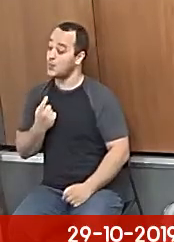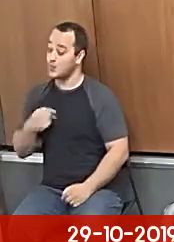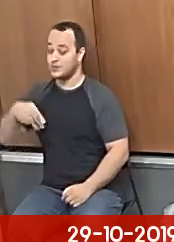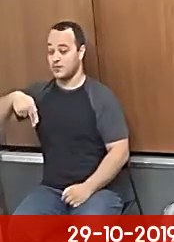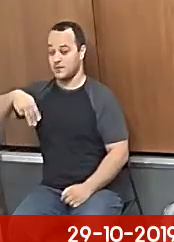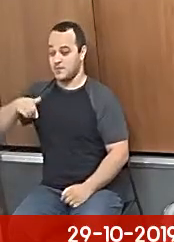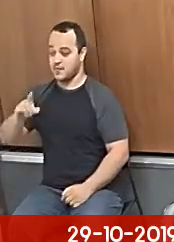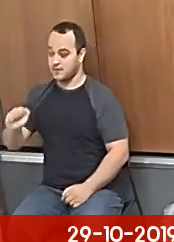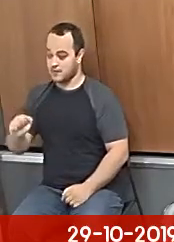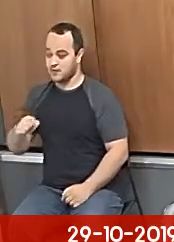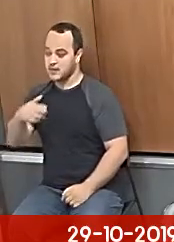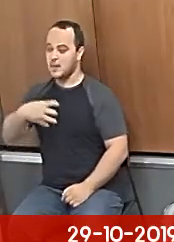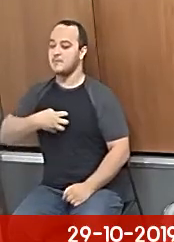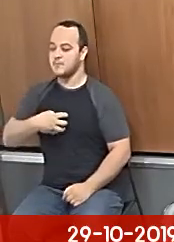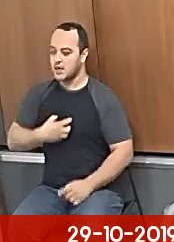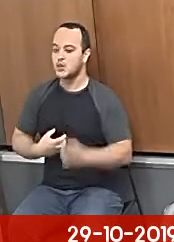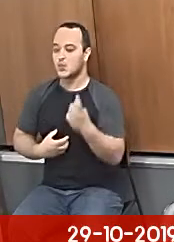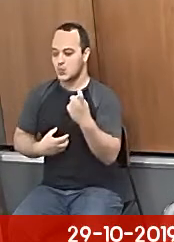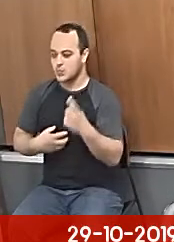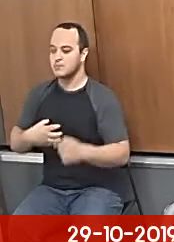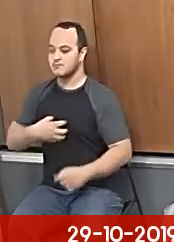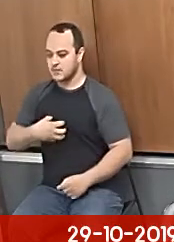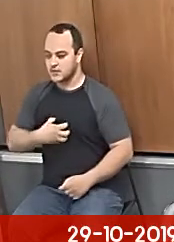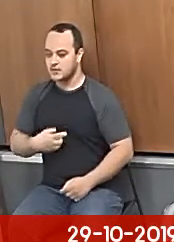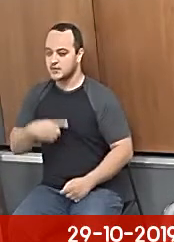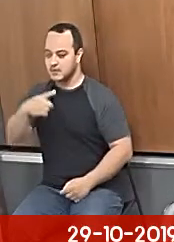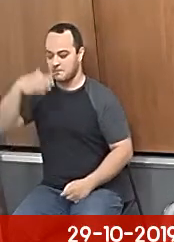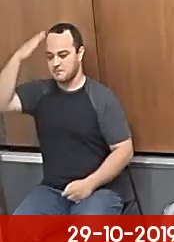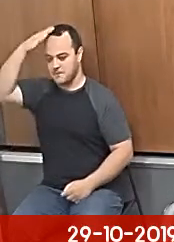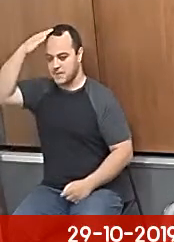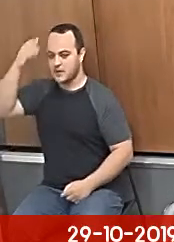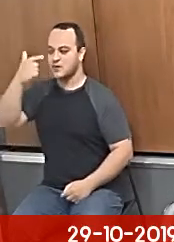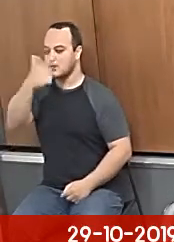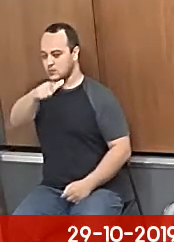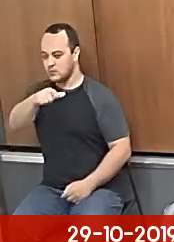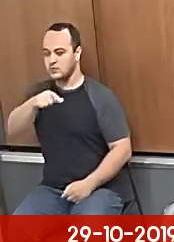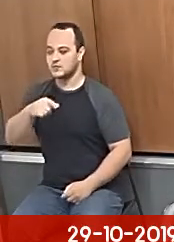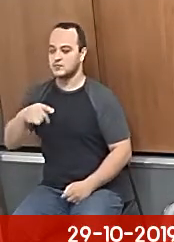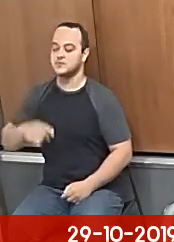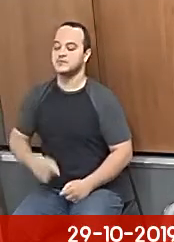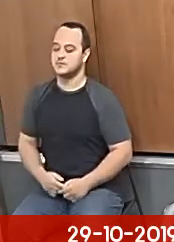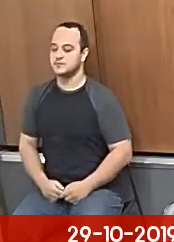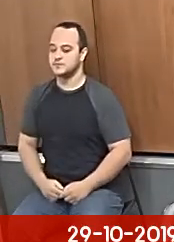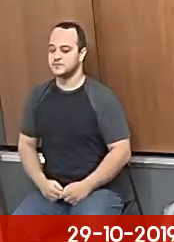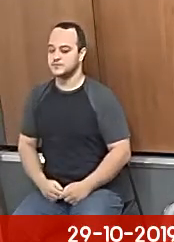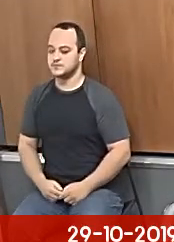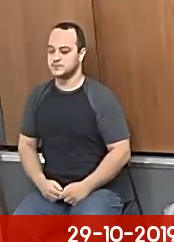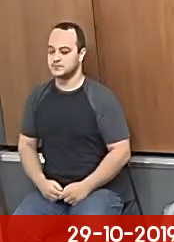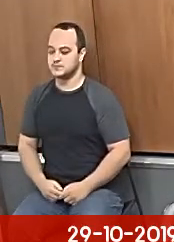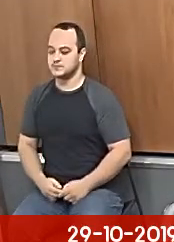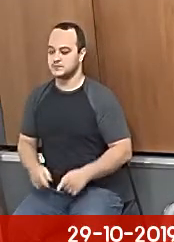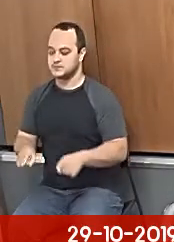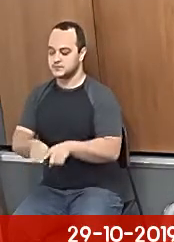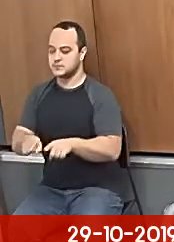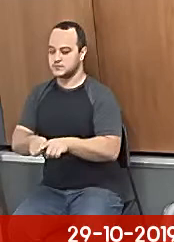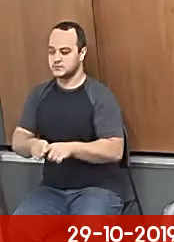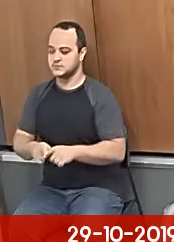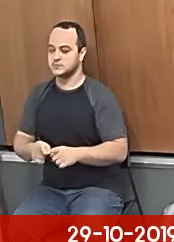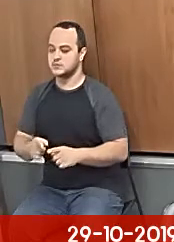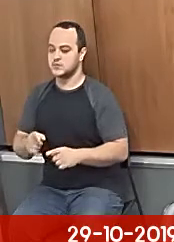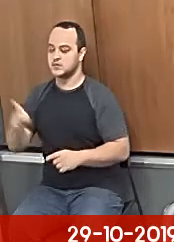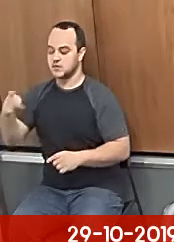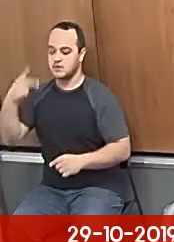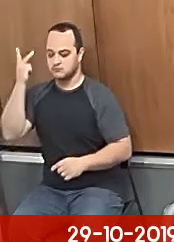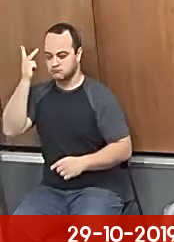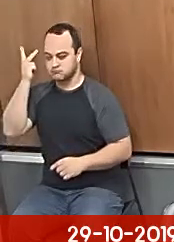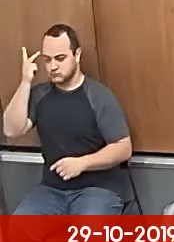MDA. Temos Bahia lá na Bahia, tem gente no Pará, que vai, vai retornar ao campeonato agora. E temos os times de São Paulo,